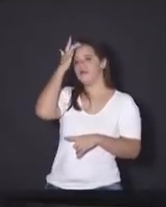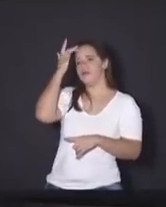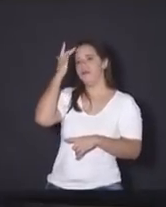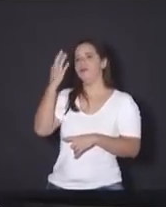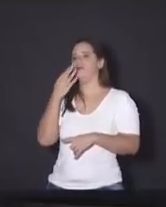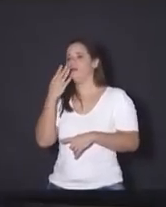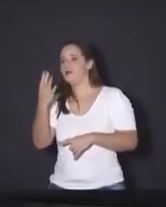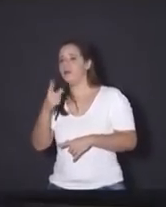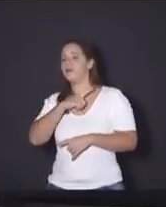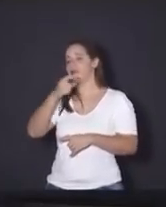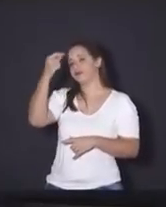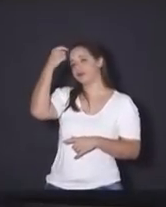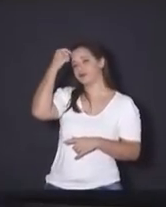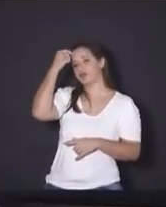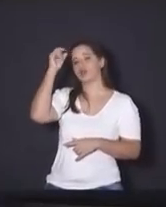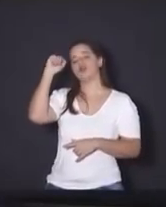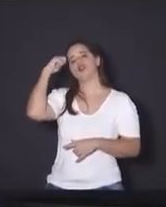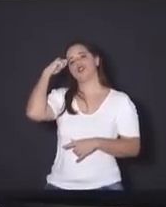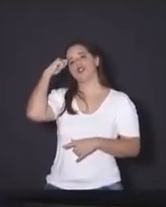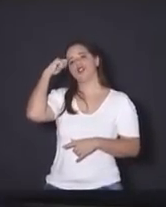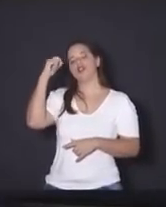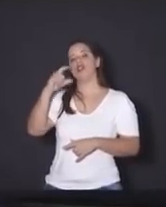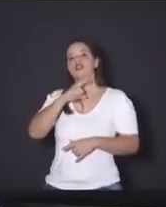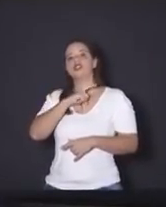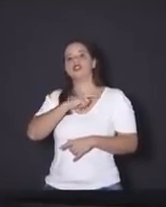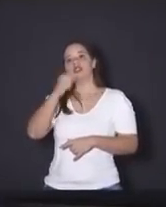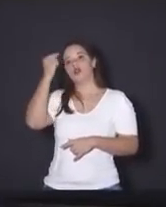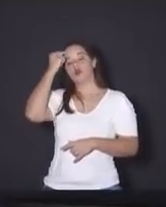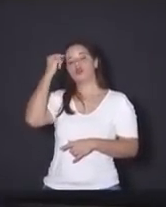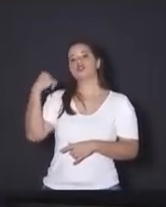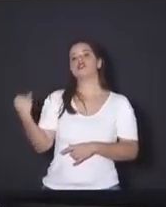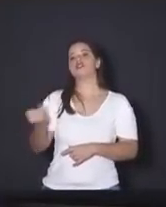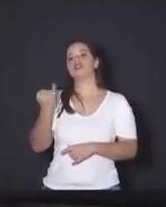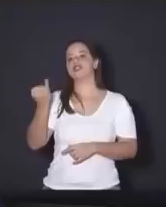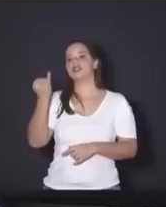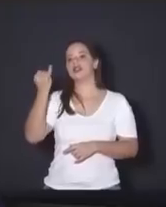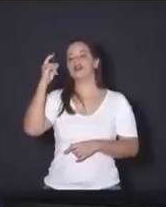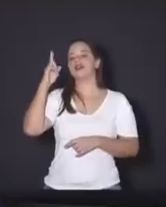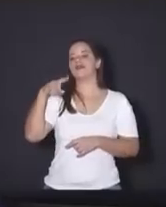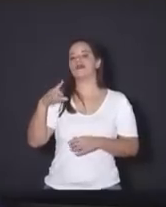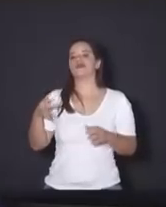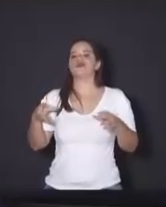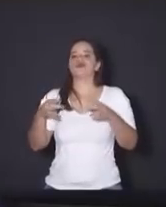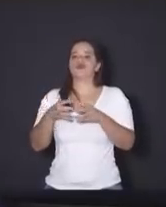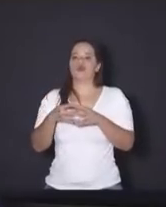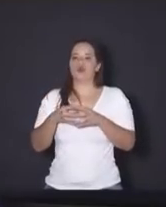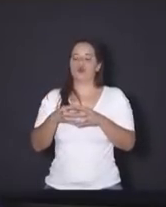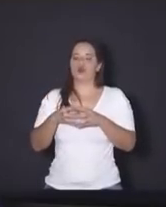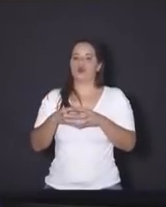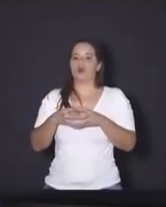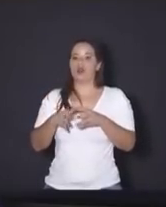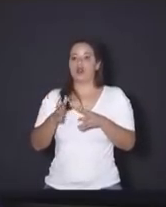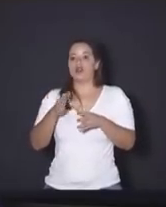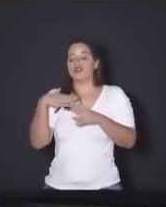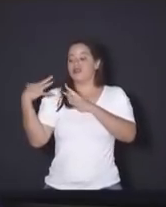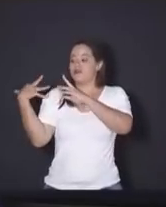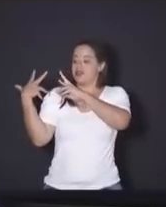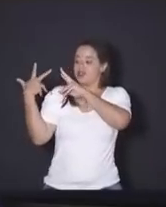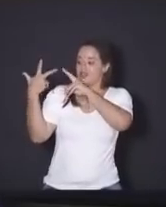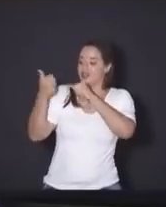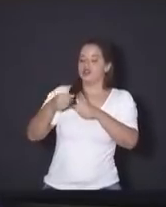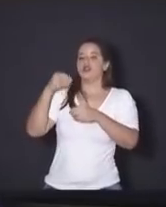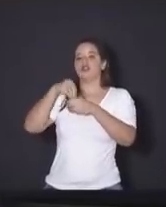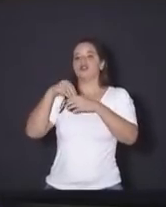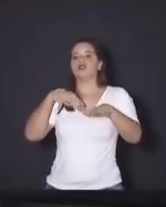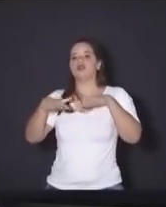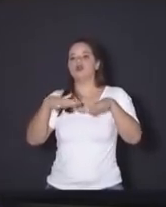coop essa consciência negra tem essa consciência da importância do coletivo e minha trajetória dentro do movimento